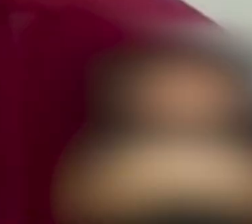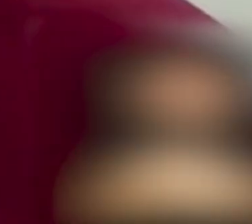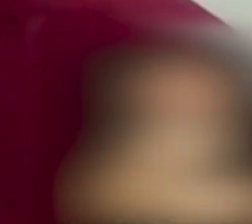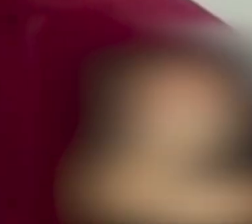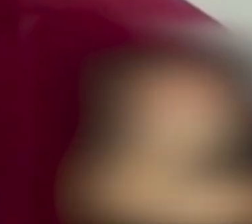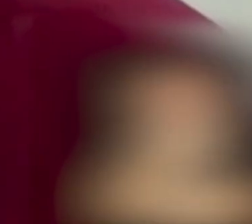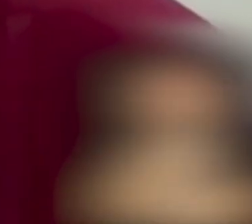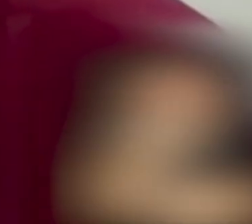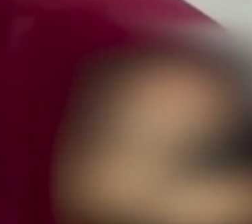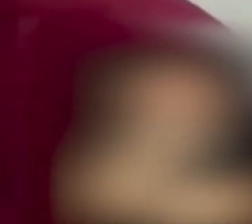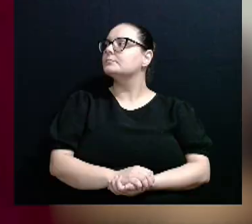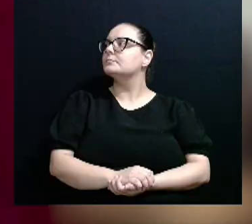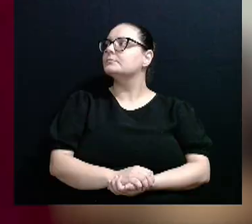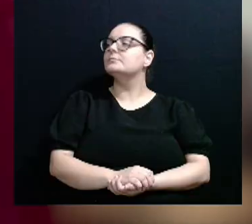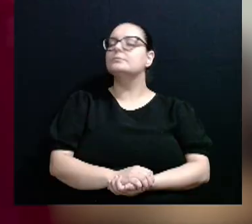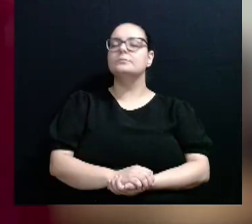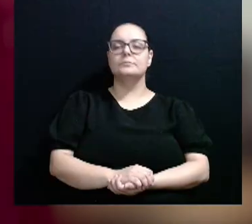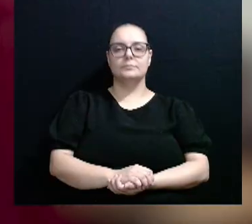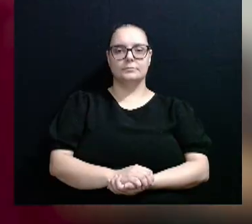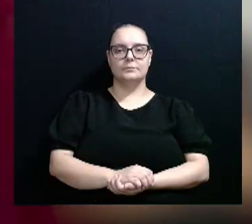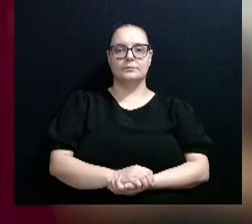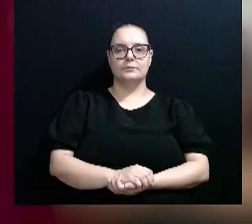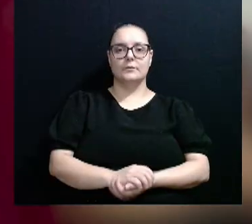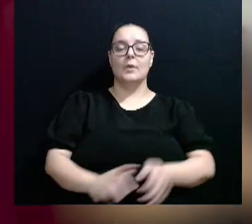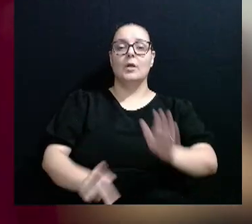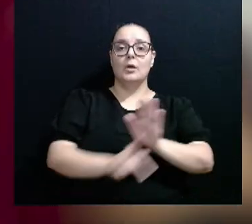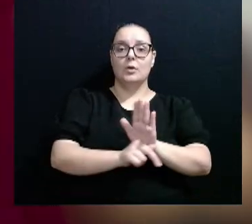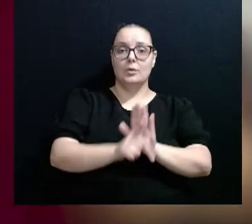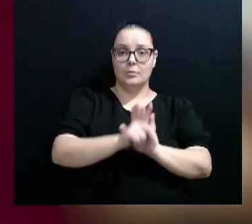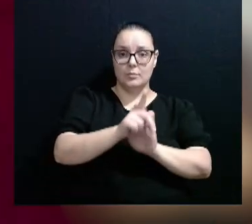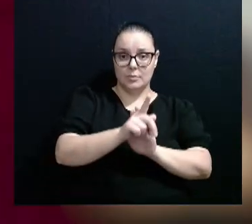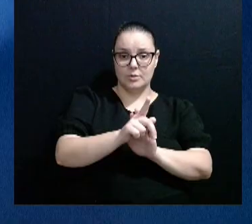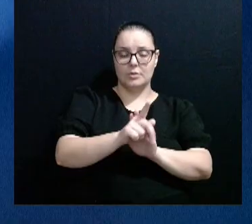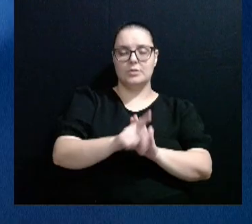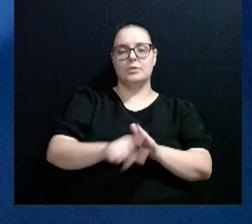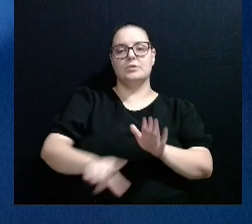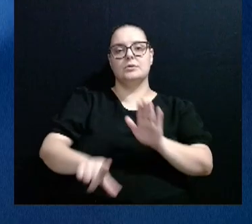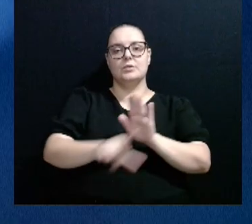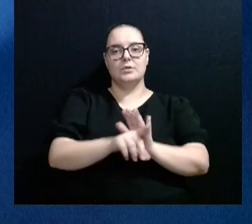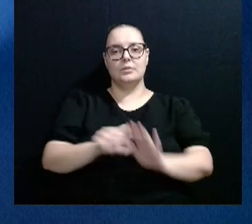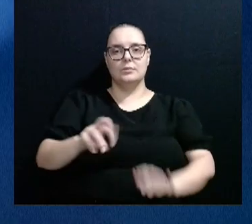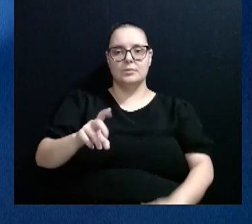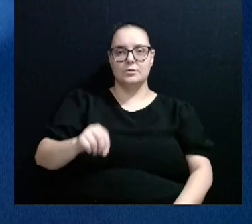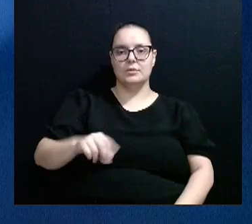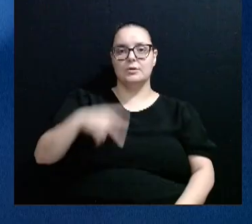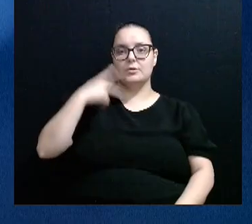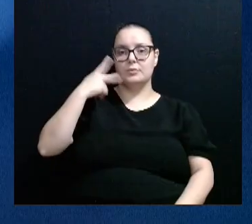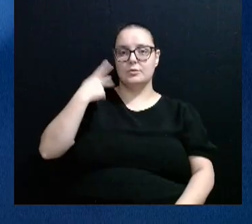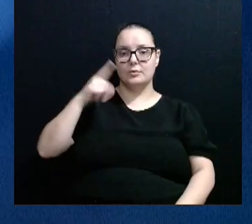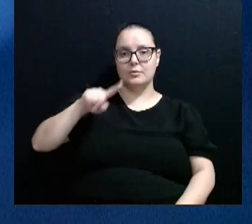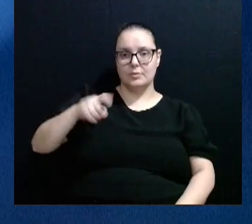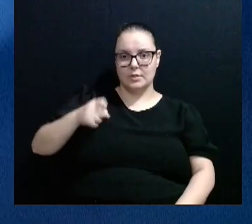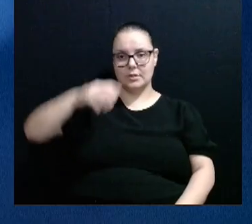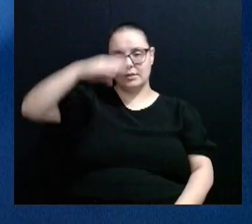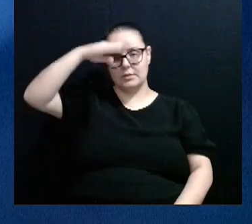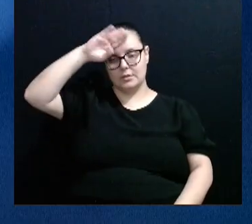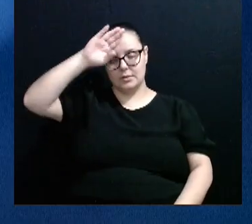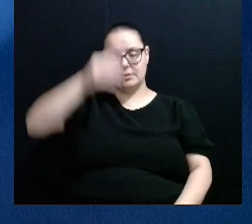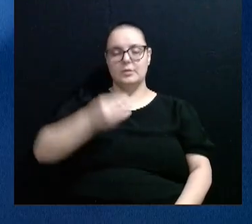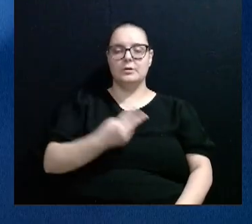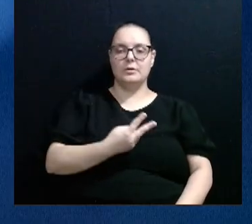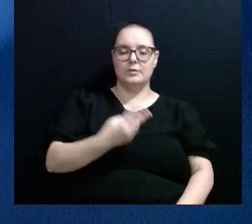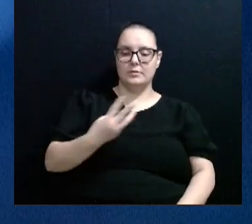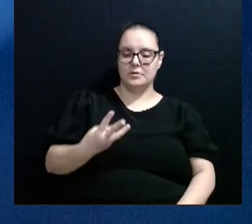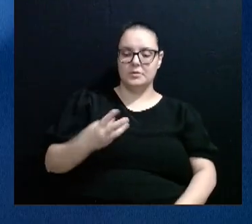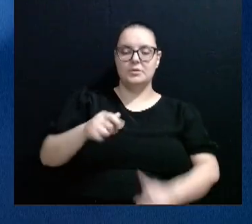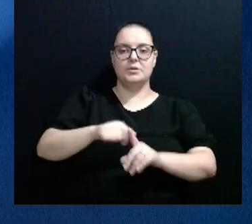O projeto de lei ordinária de autoria do ex-vereador Marcelo da Farmácia foi apresentado em 23 de março de